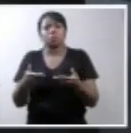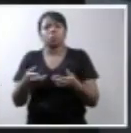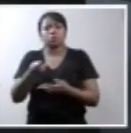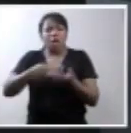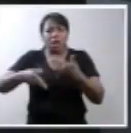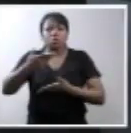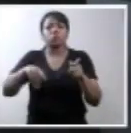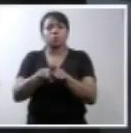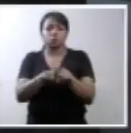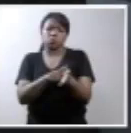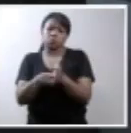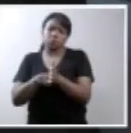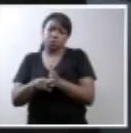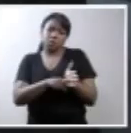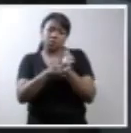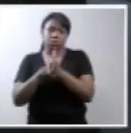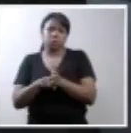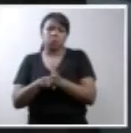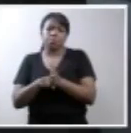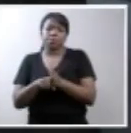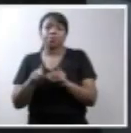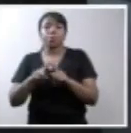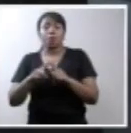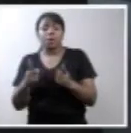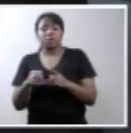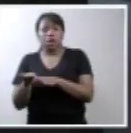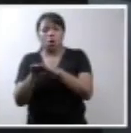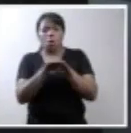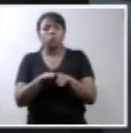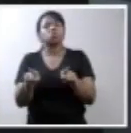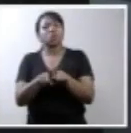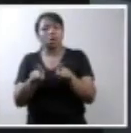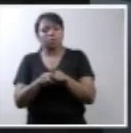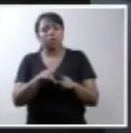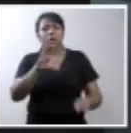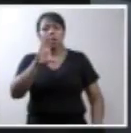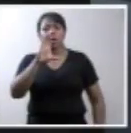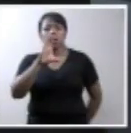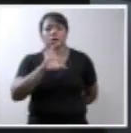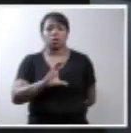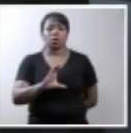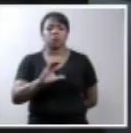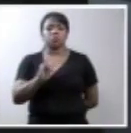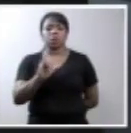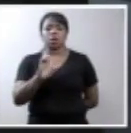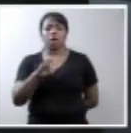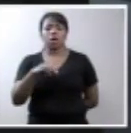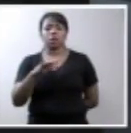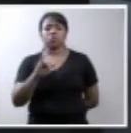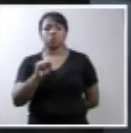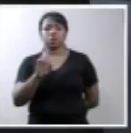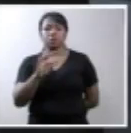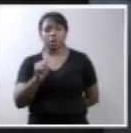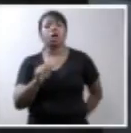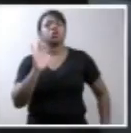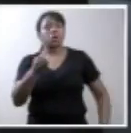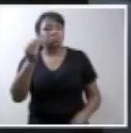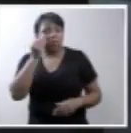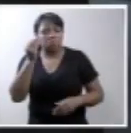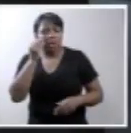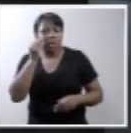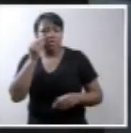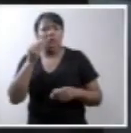éticos em relação à sua disciplina isso é dito por um cientista que n suas